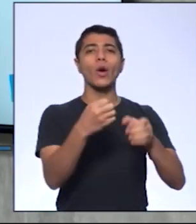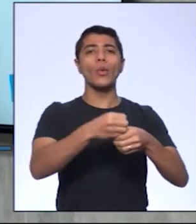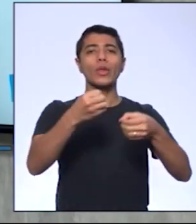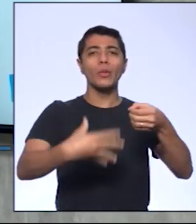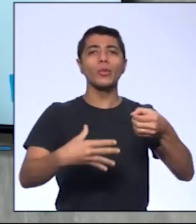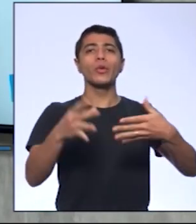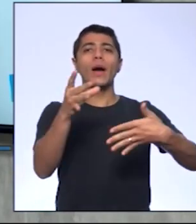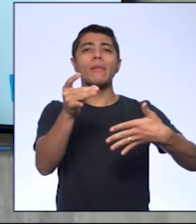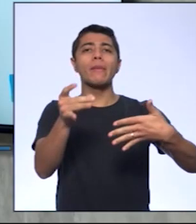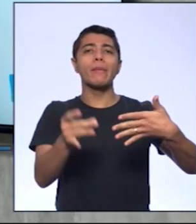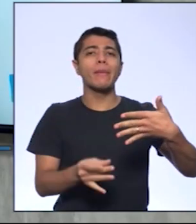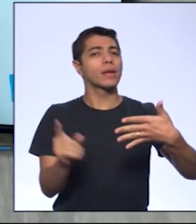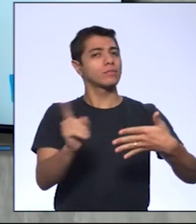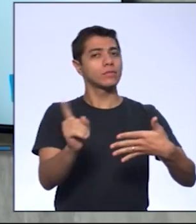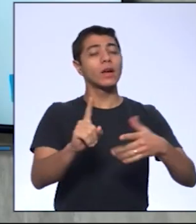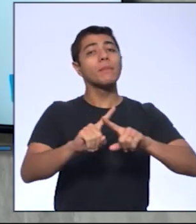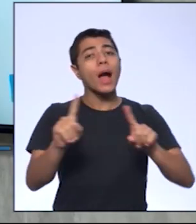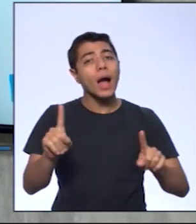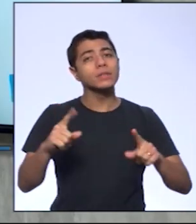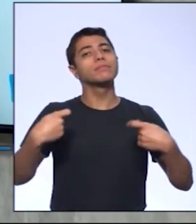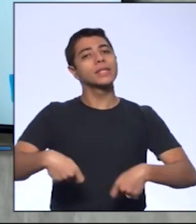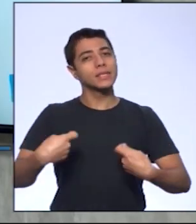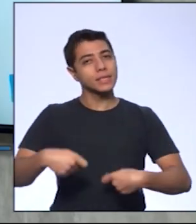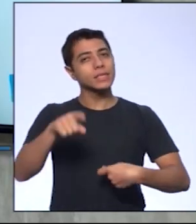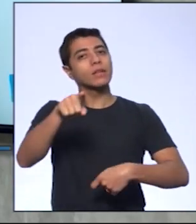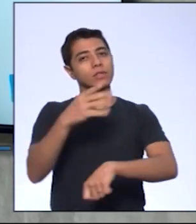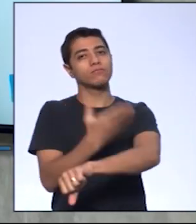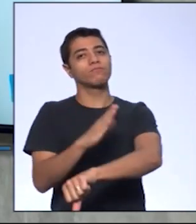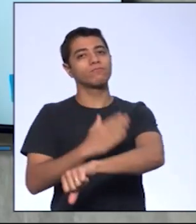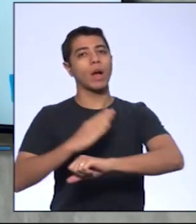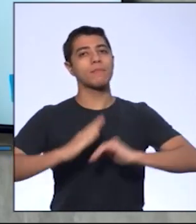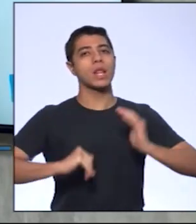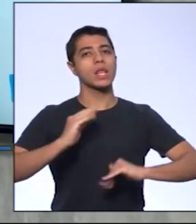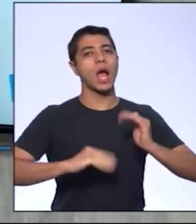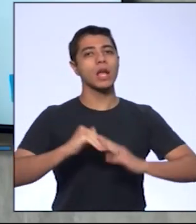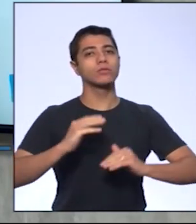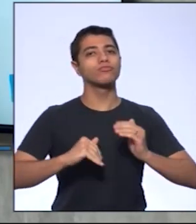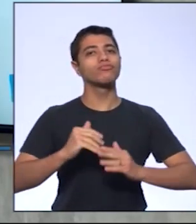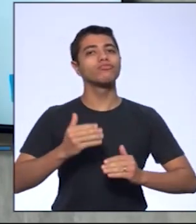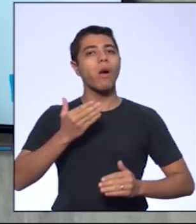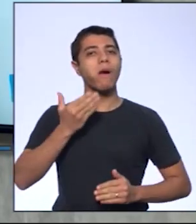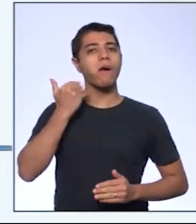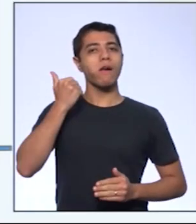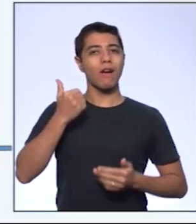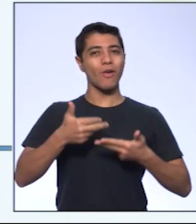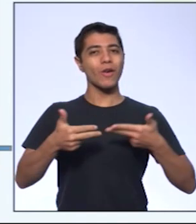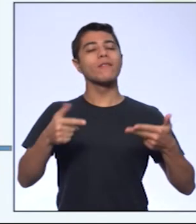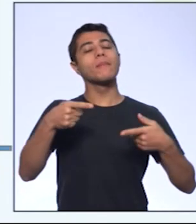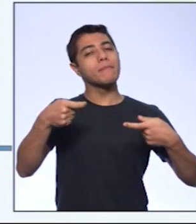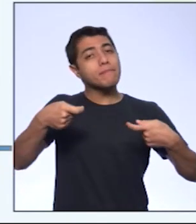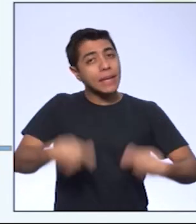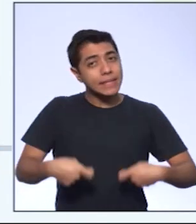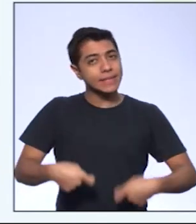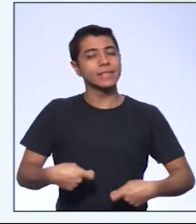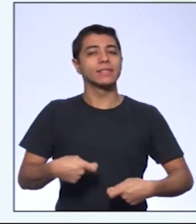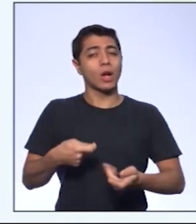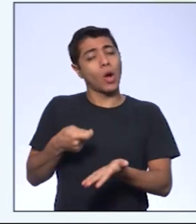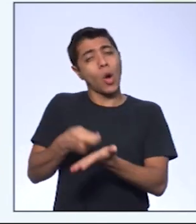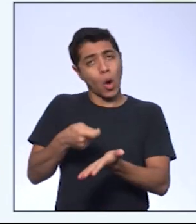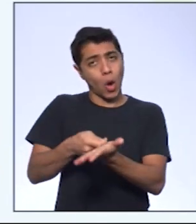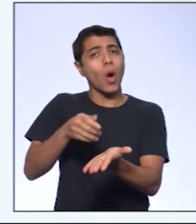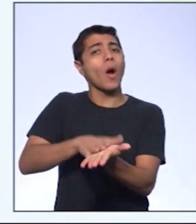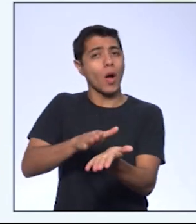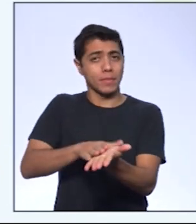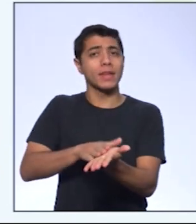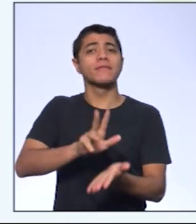que são cobradas do candidato no momento. Então, para nós, quando falamos da competência 8, falamos da competência que incide em